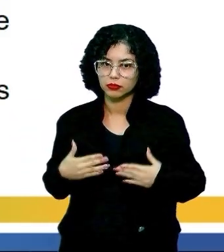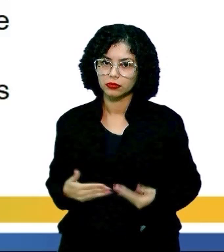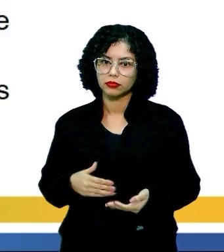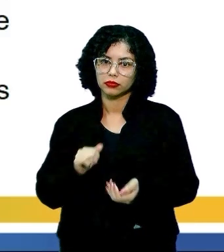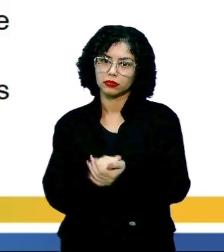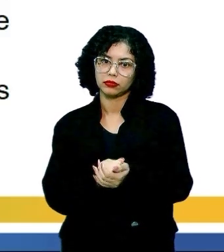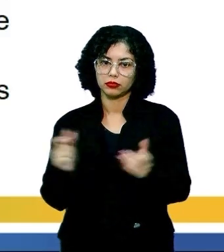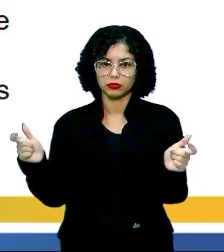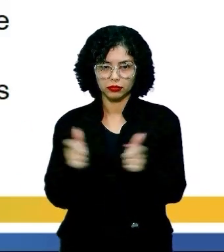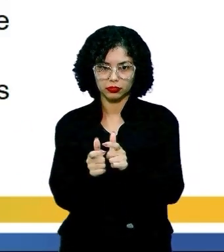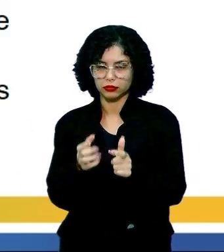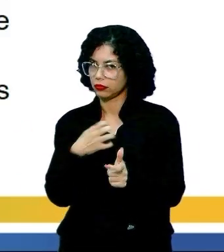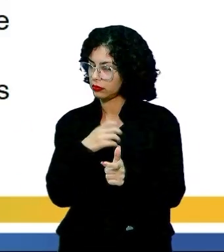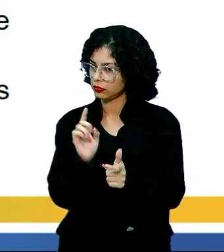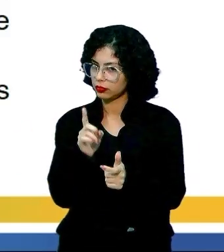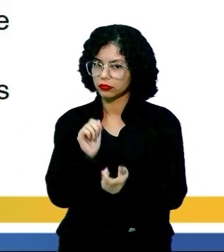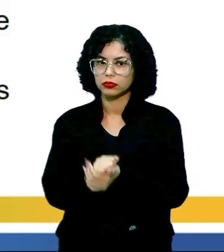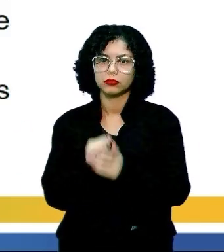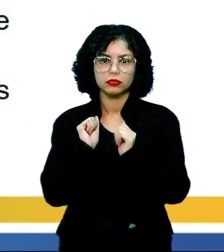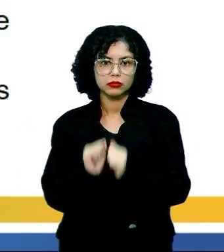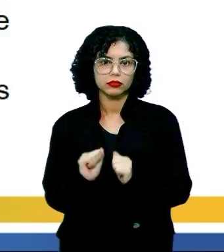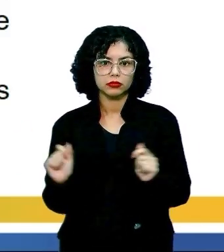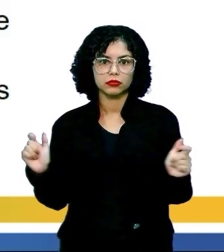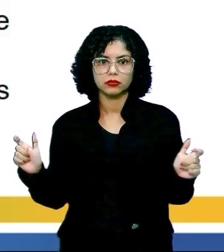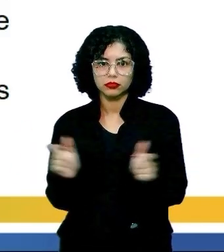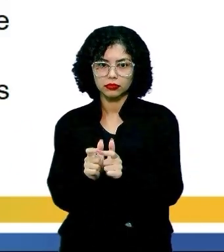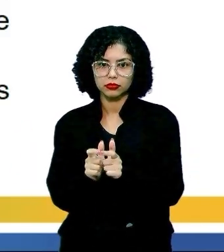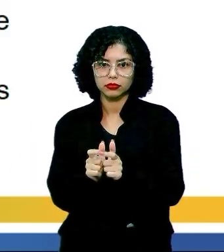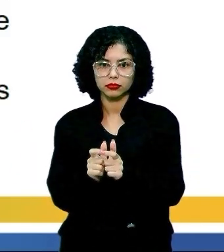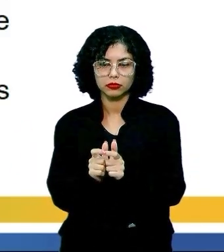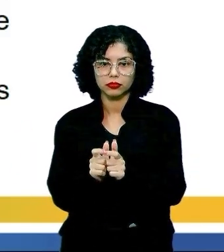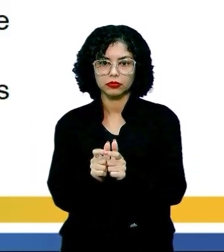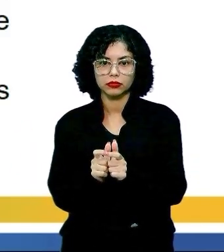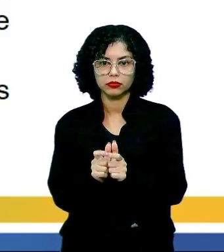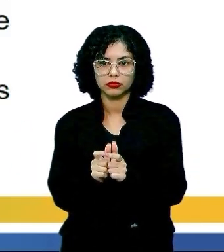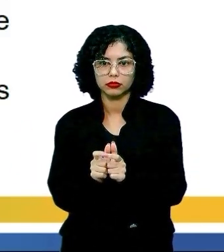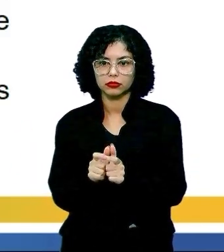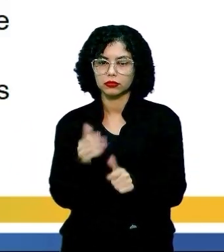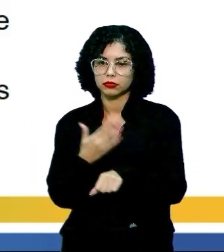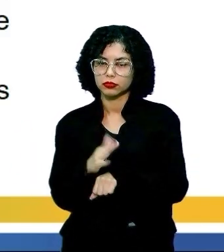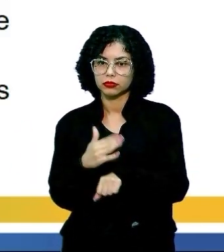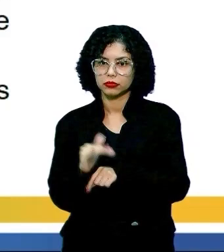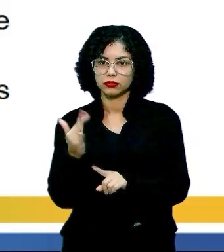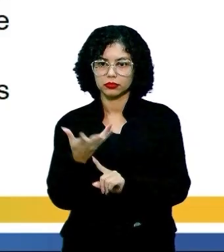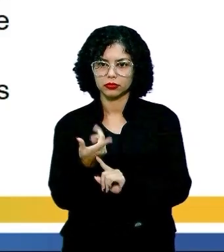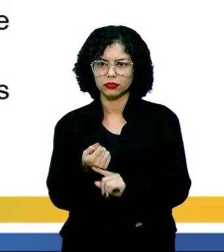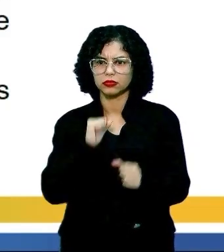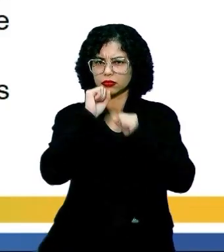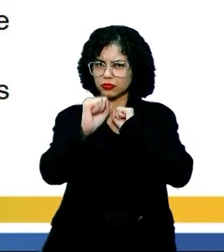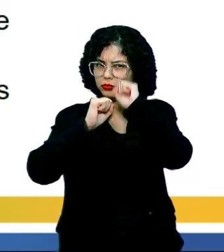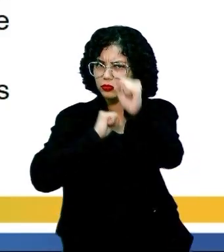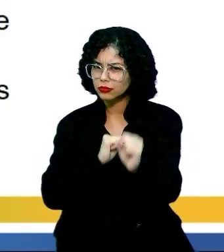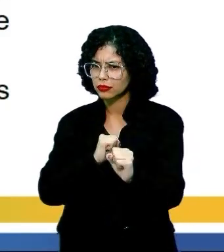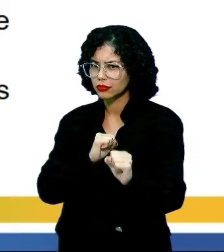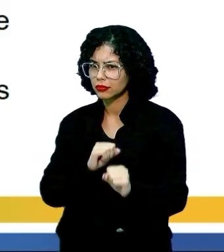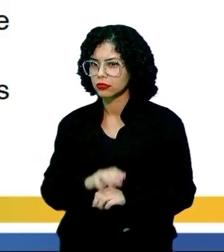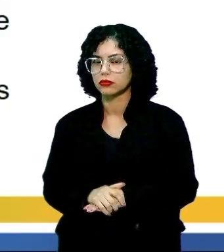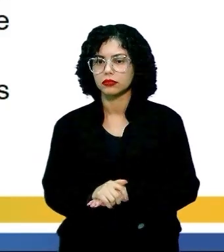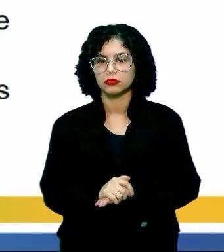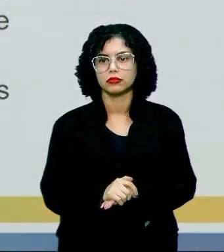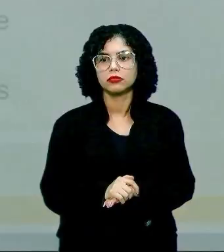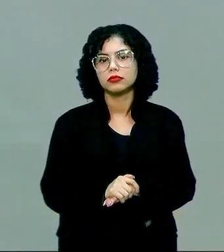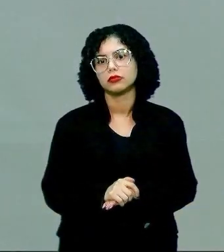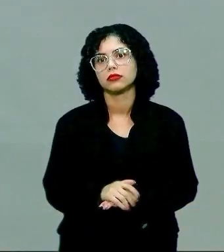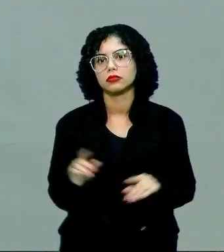Se aqui está falando de diminuir, não faz sentido, tá? E ali a alternativa D permitiu diminuir a prática de artes marciais